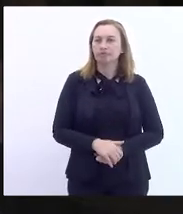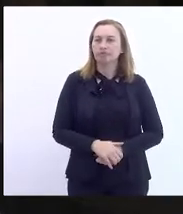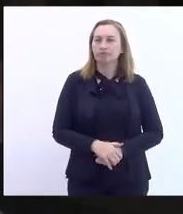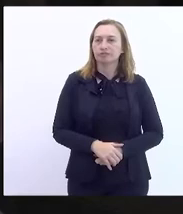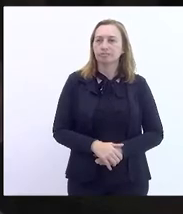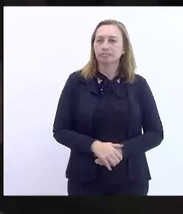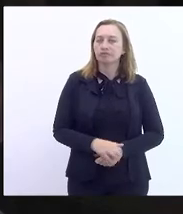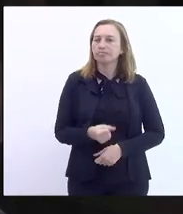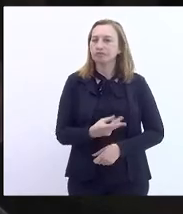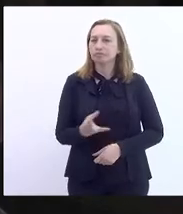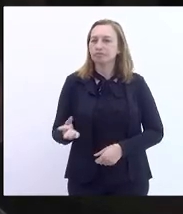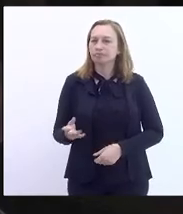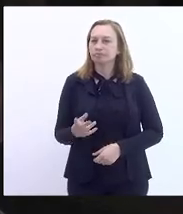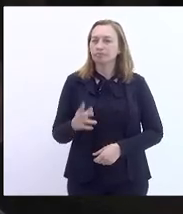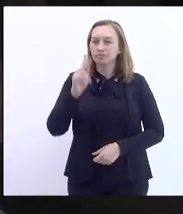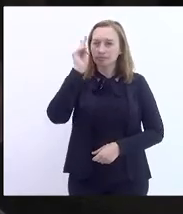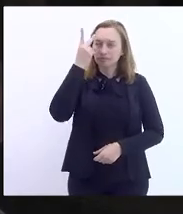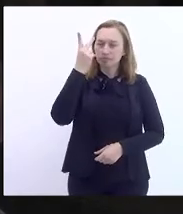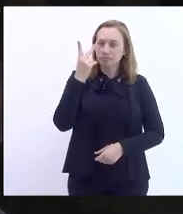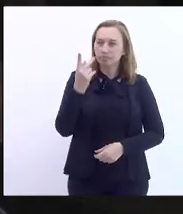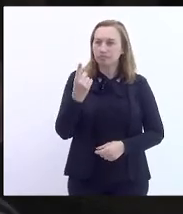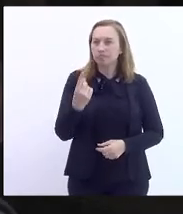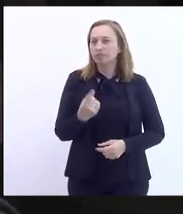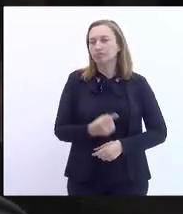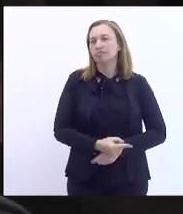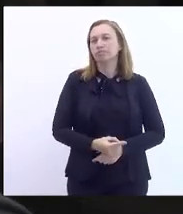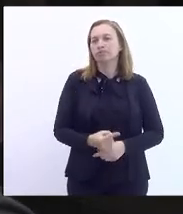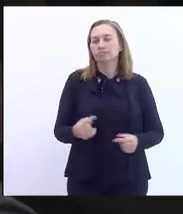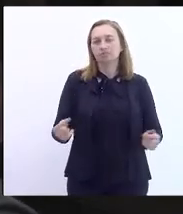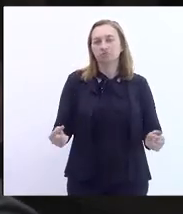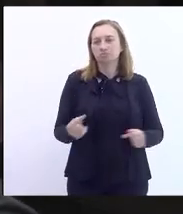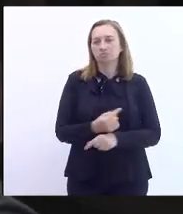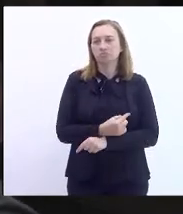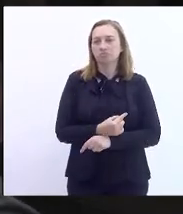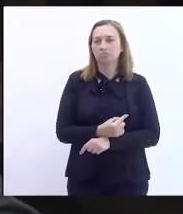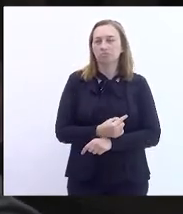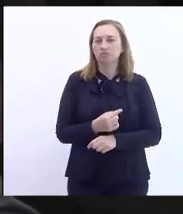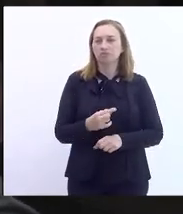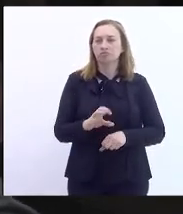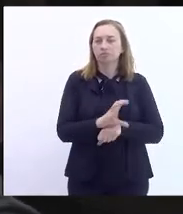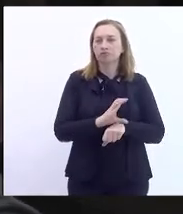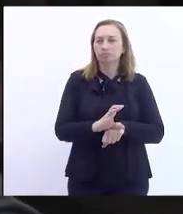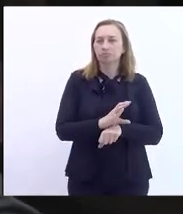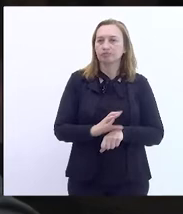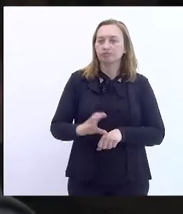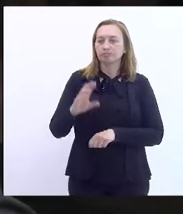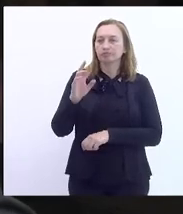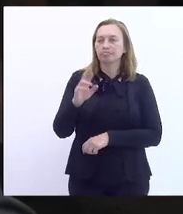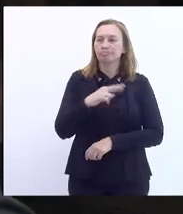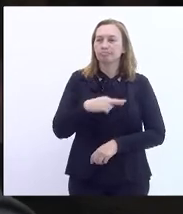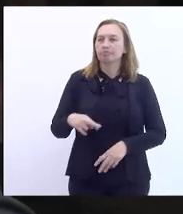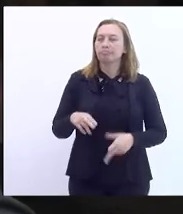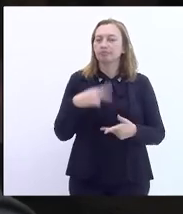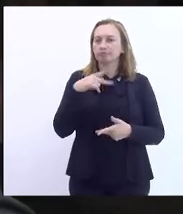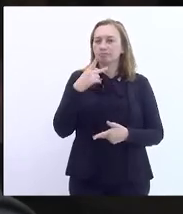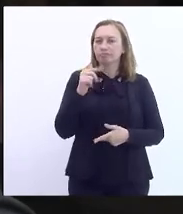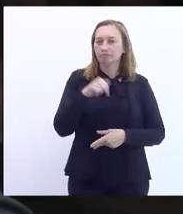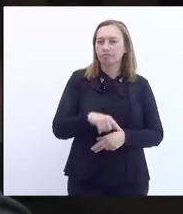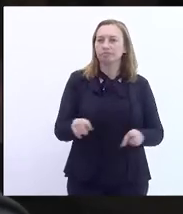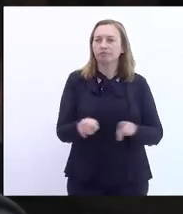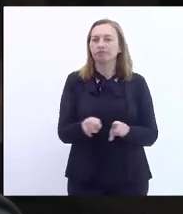uma continuidade histórica que é incompatível com a Constituição da República Mas que como foi falado aqui também